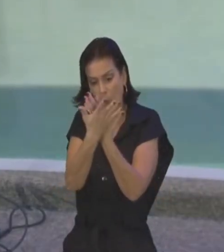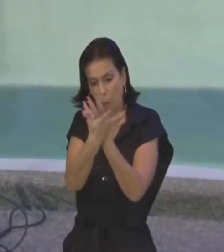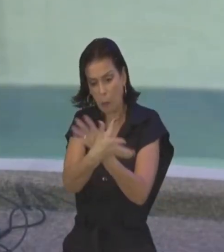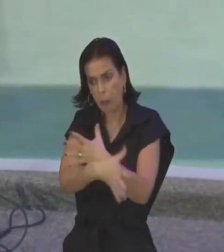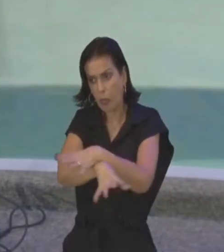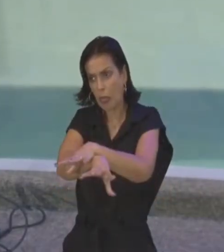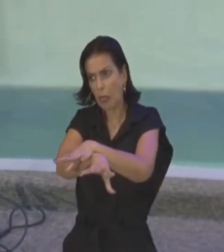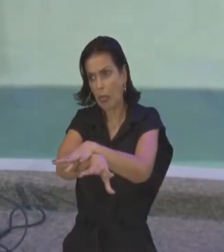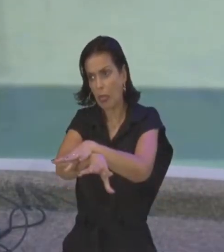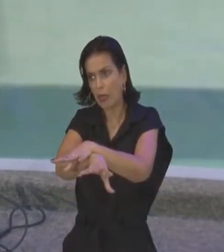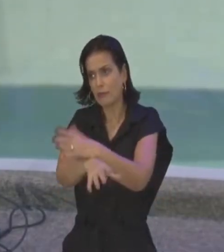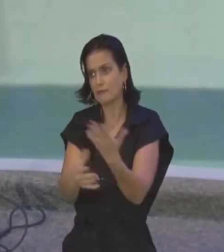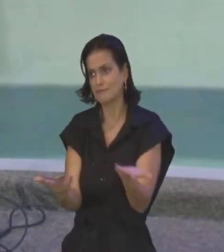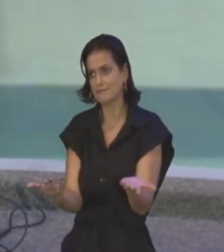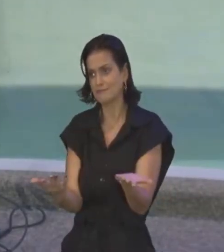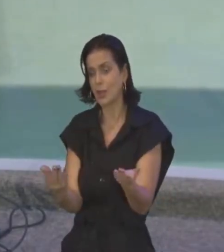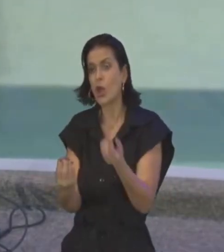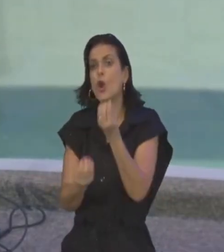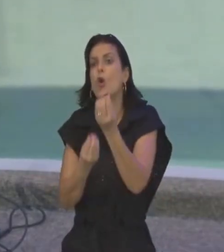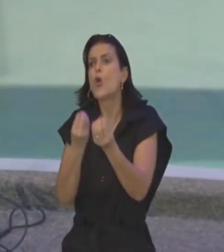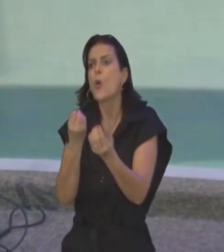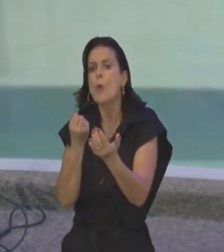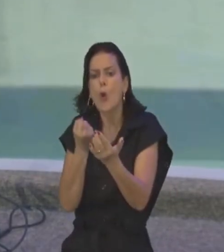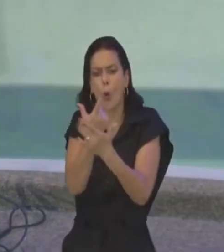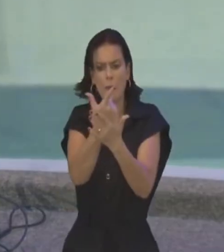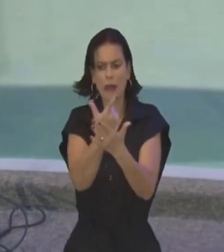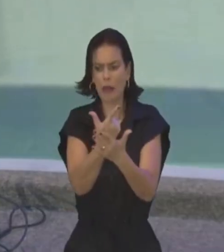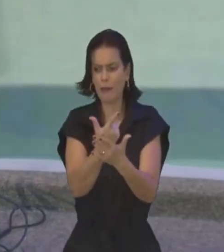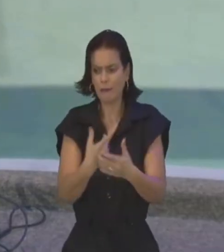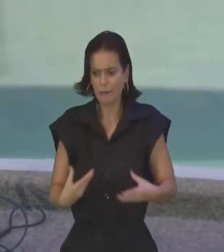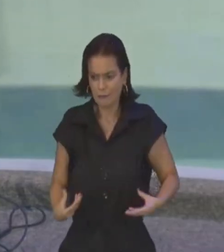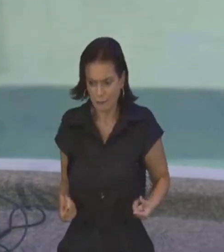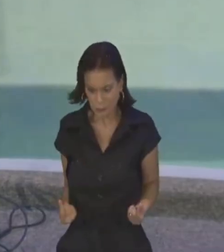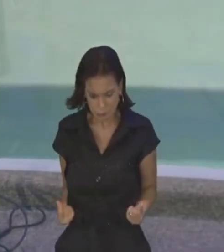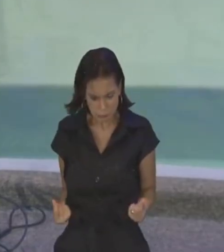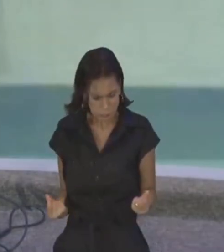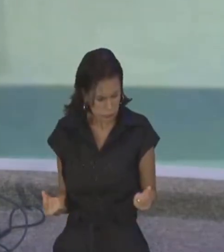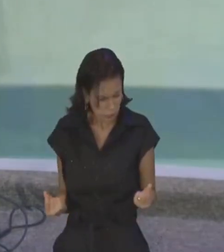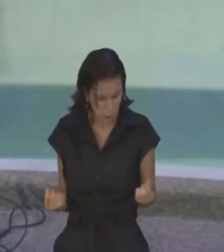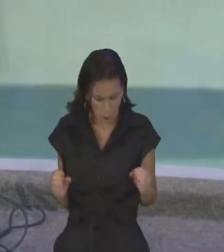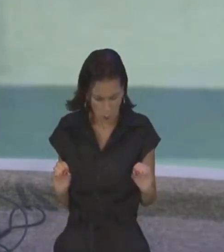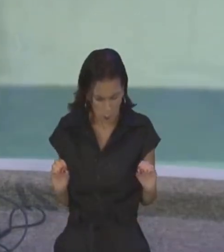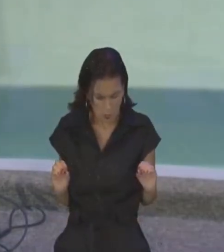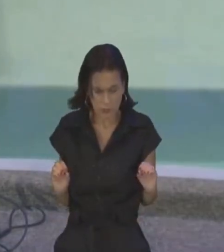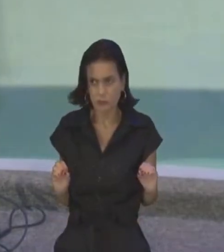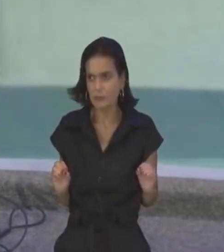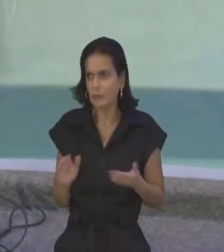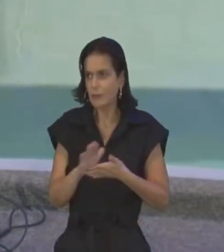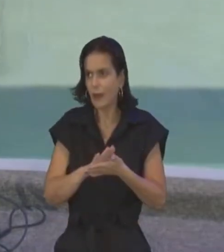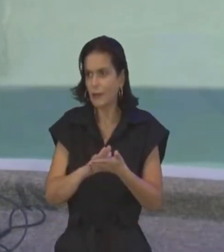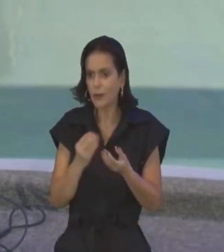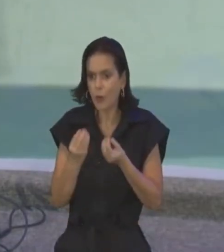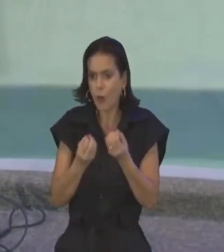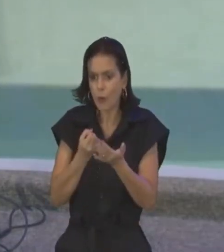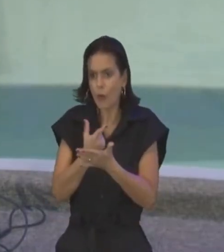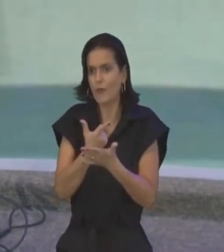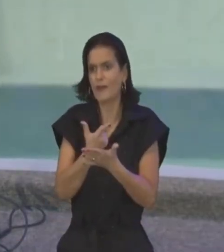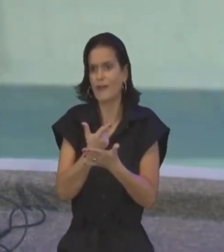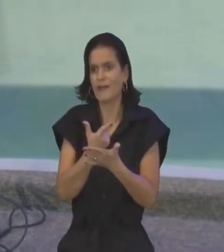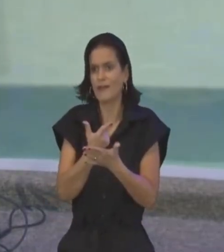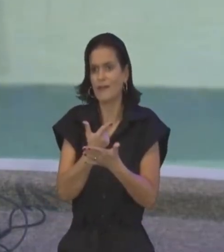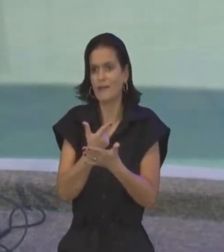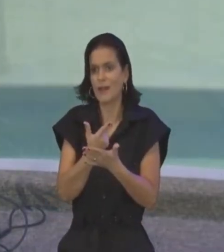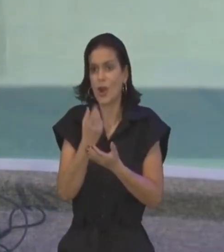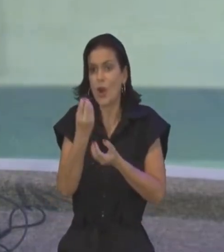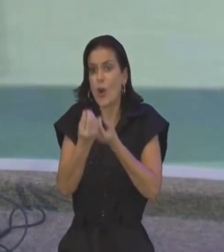vazias. Como eu posso comprar se eu não tenho dinheiro? Como